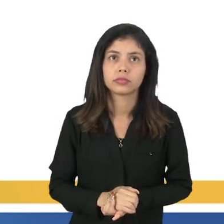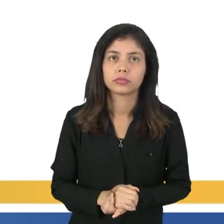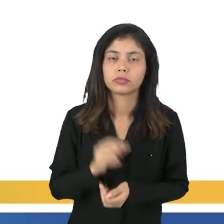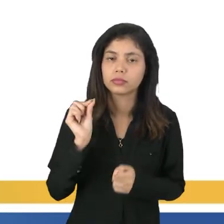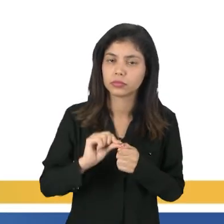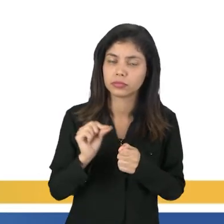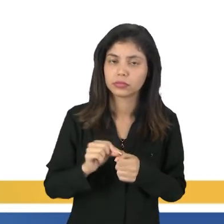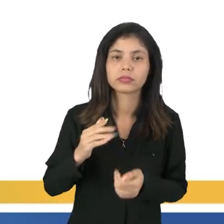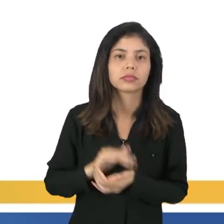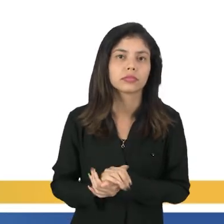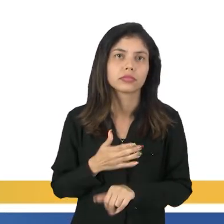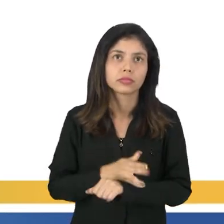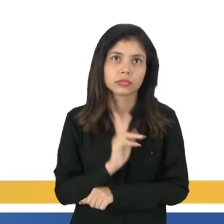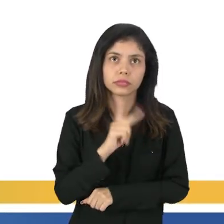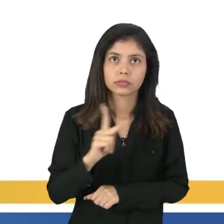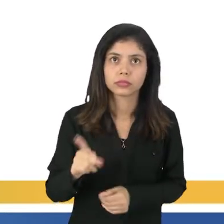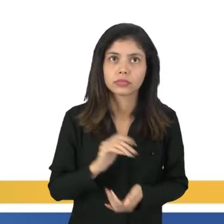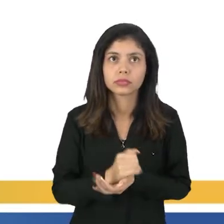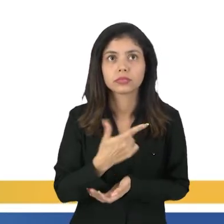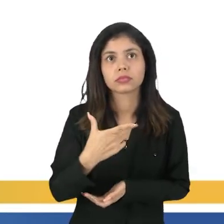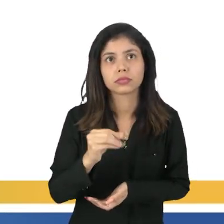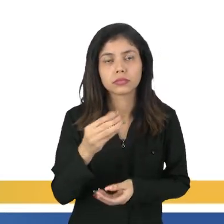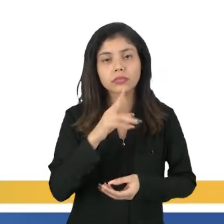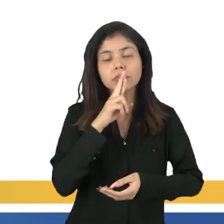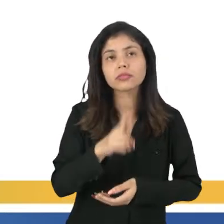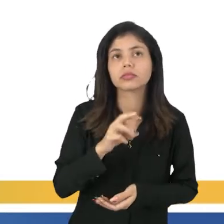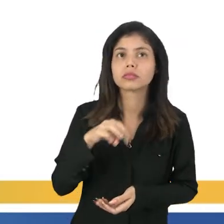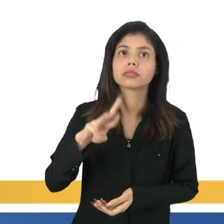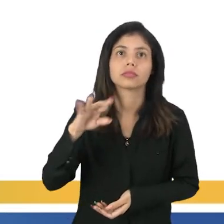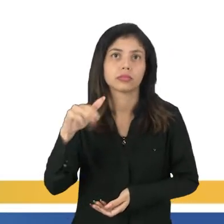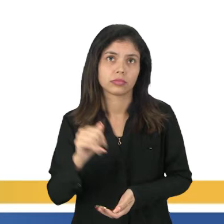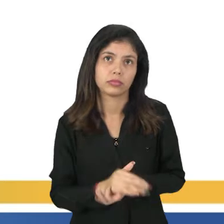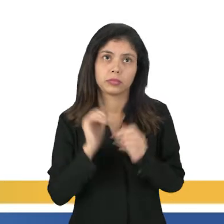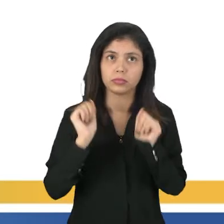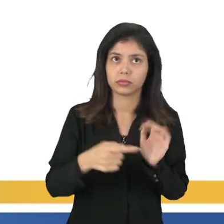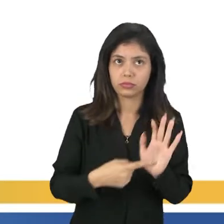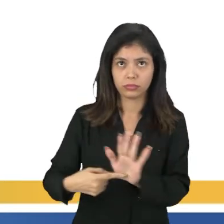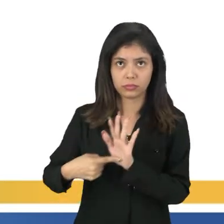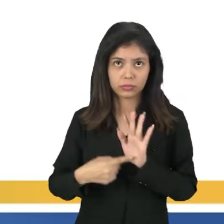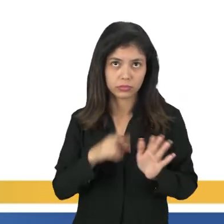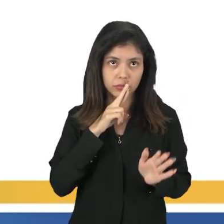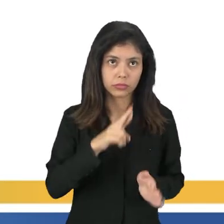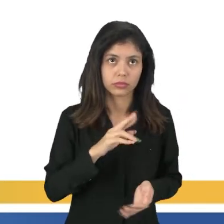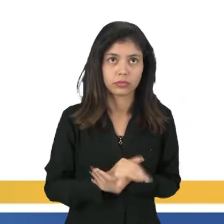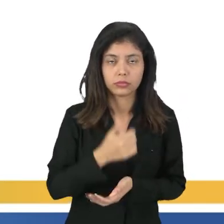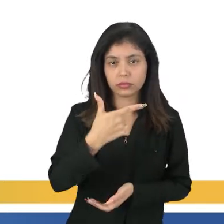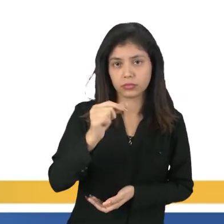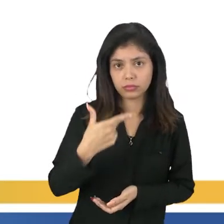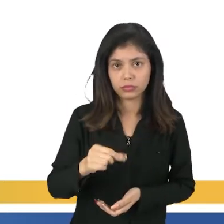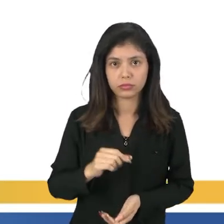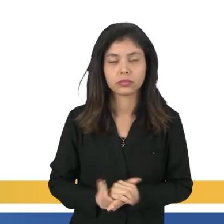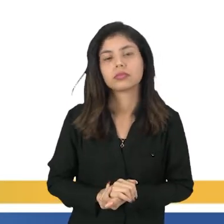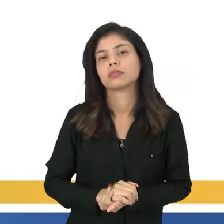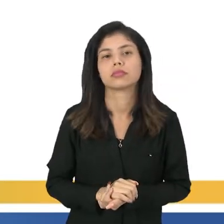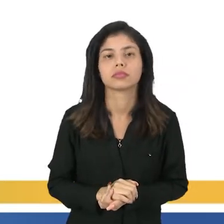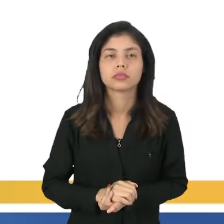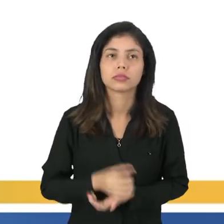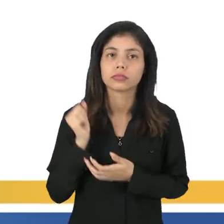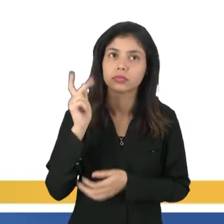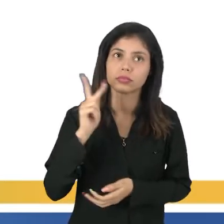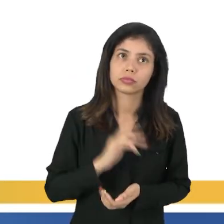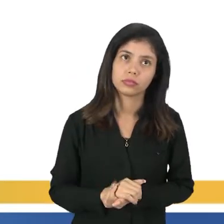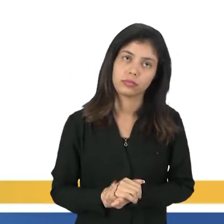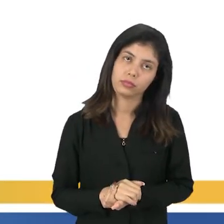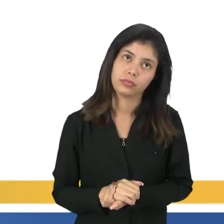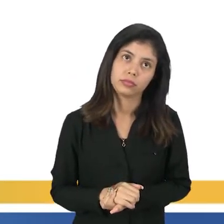passadas pela professora e as 20 questões resolvidas por Maria. E pode ser resolvida pela fração 20 vigésimos.